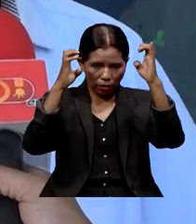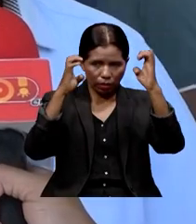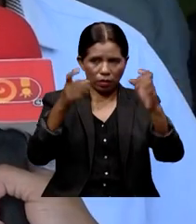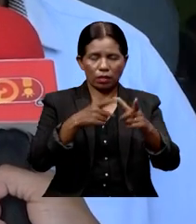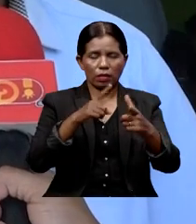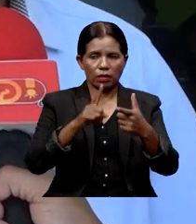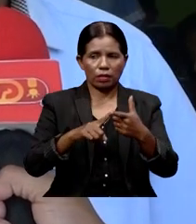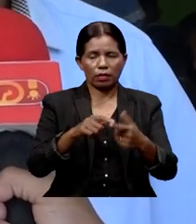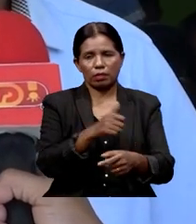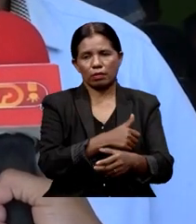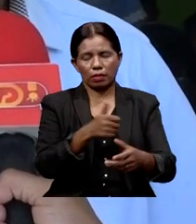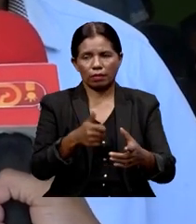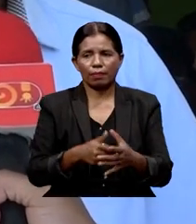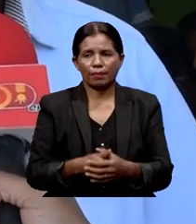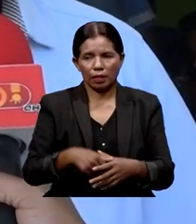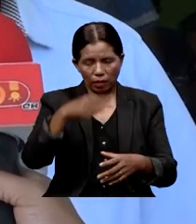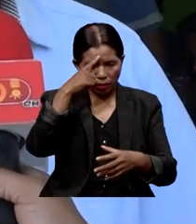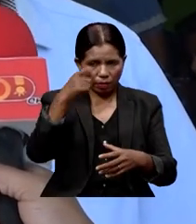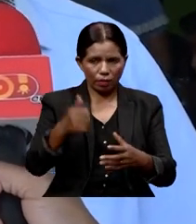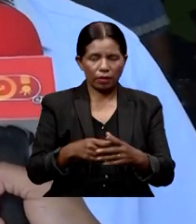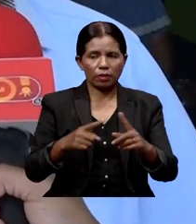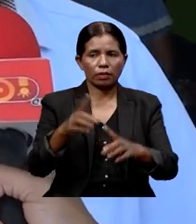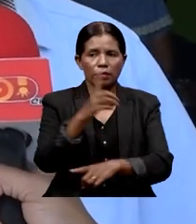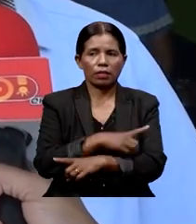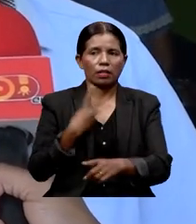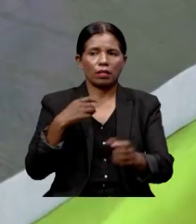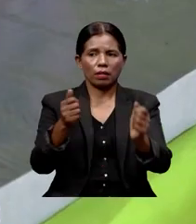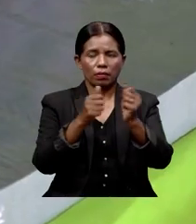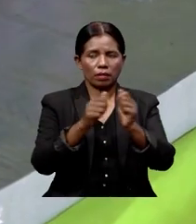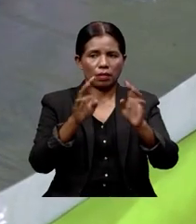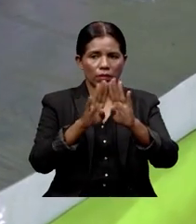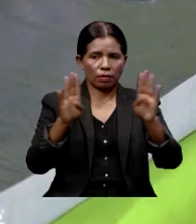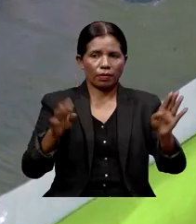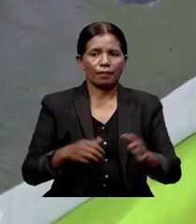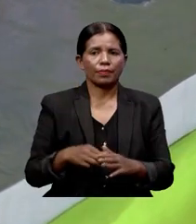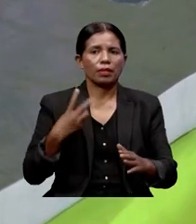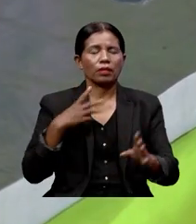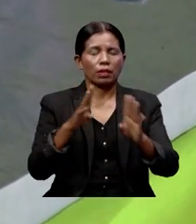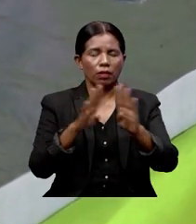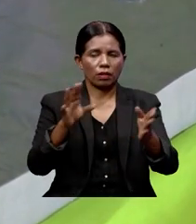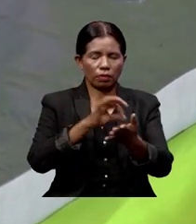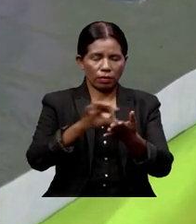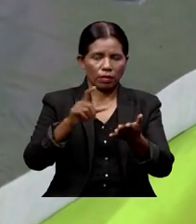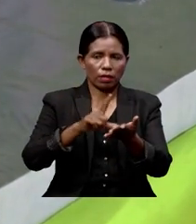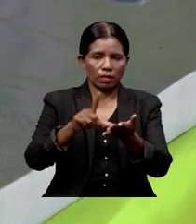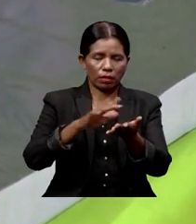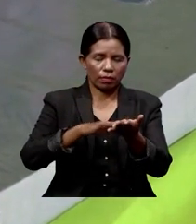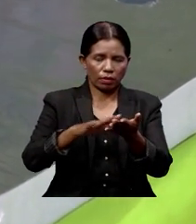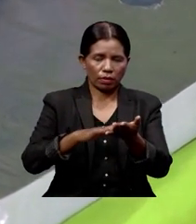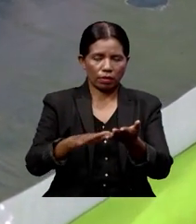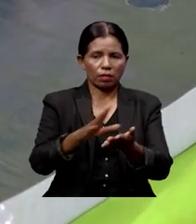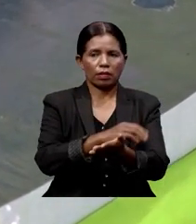não formal, no ser selectan. Tan ne mak o intamuto que ele de abertura. E da abertura formação letra braille e